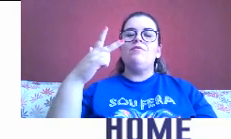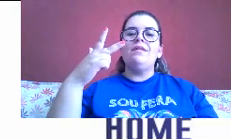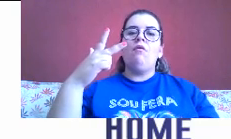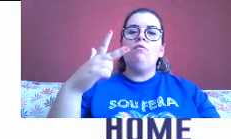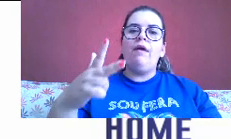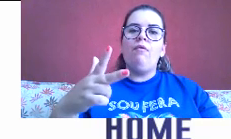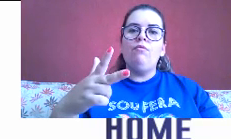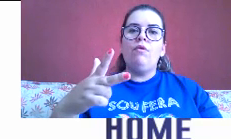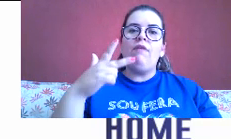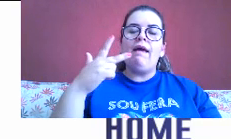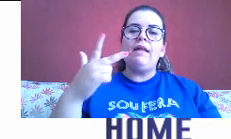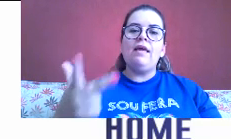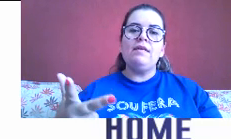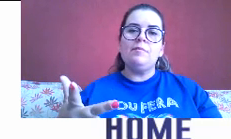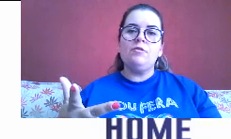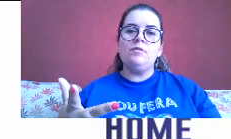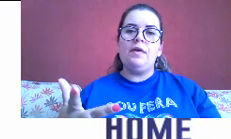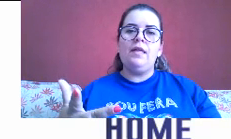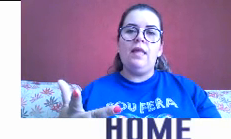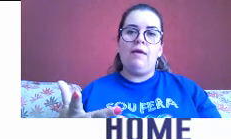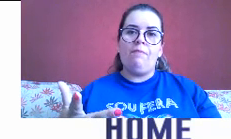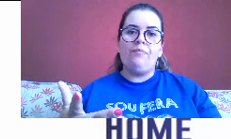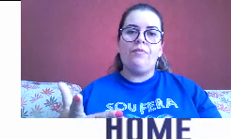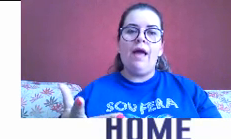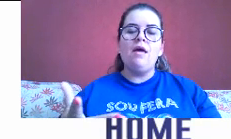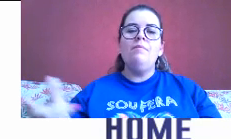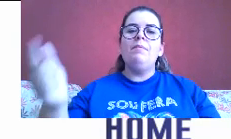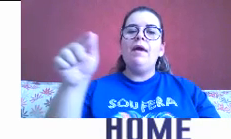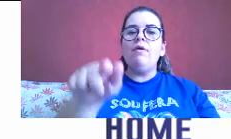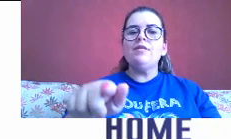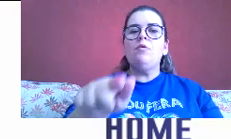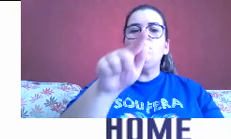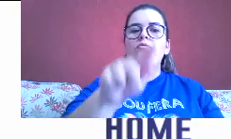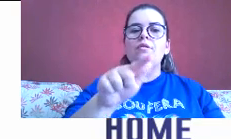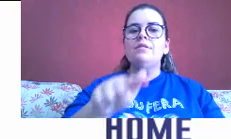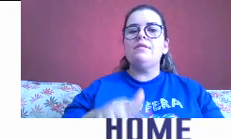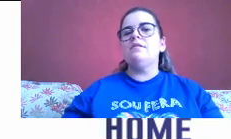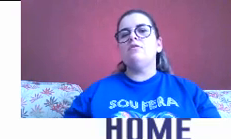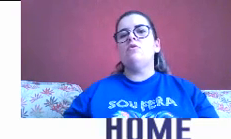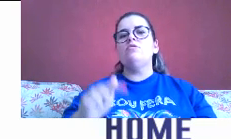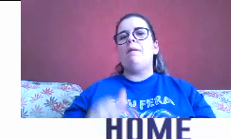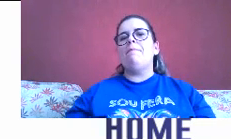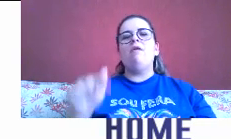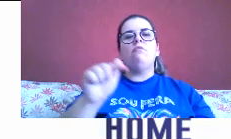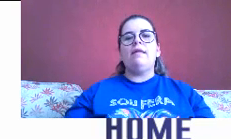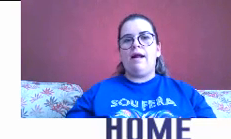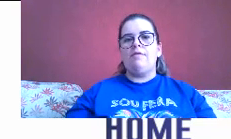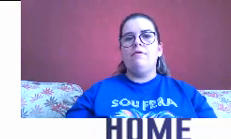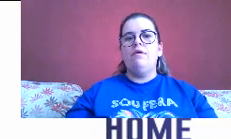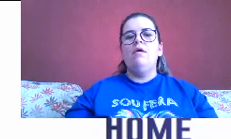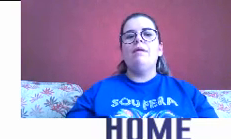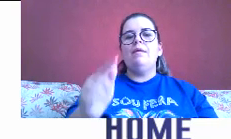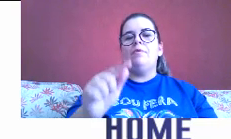seu texto vai ter conteúdo e vai atrair as pessoas para que Leiam tá primeiro respondam todas essas questões no papel no